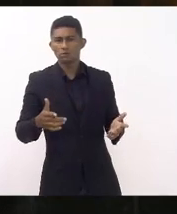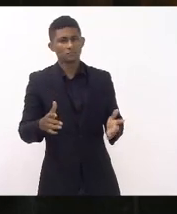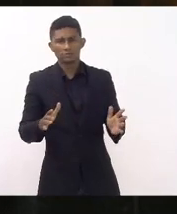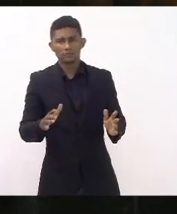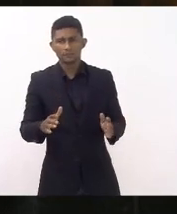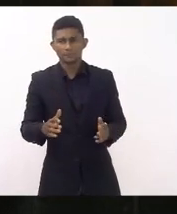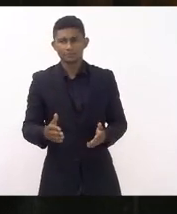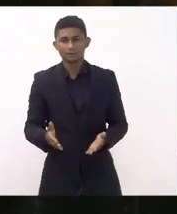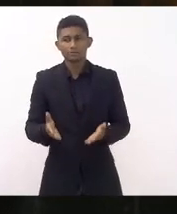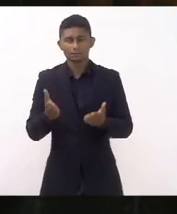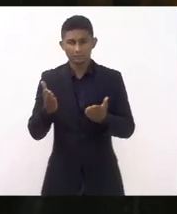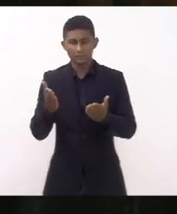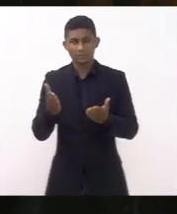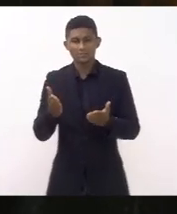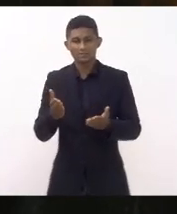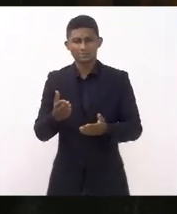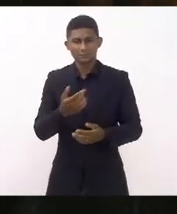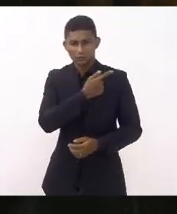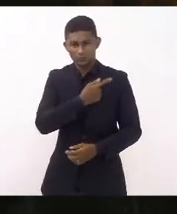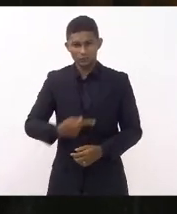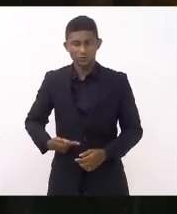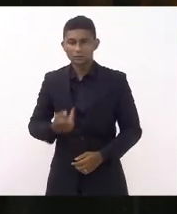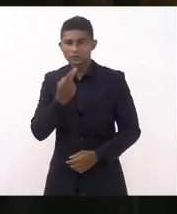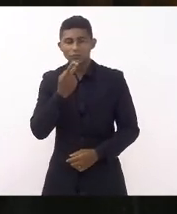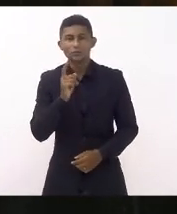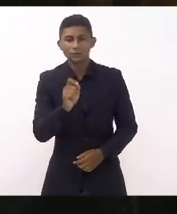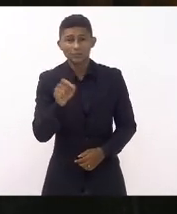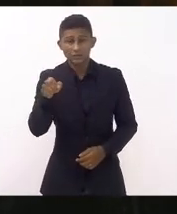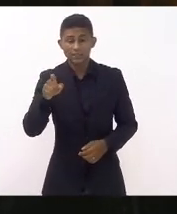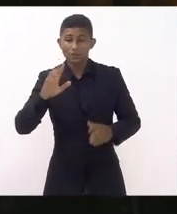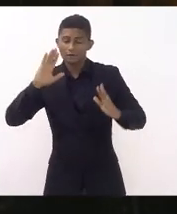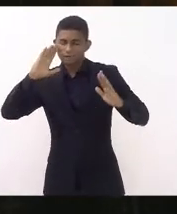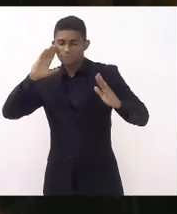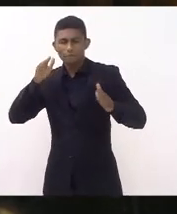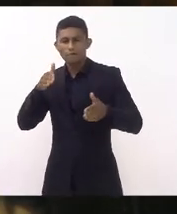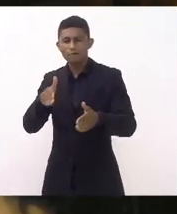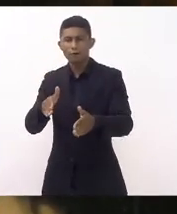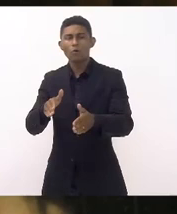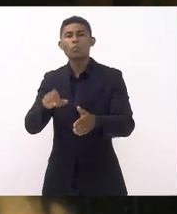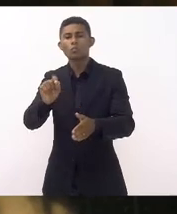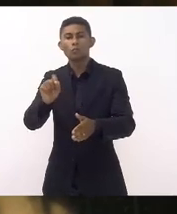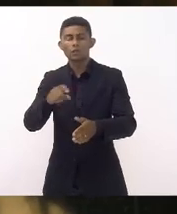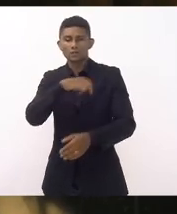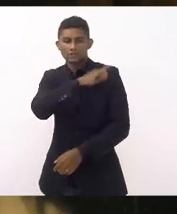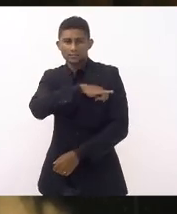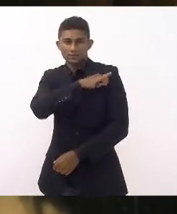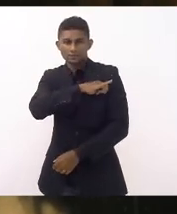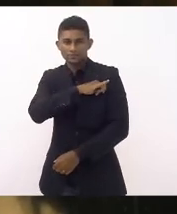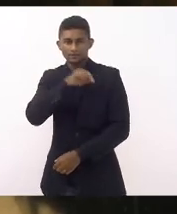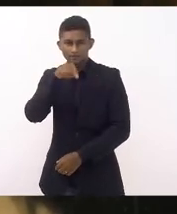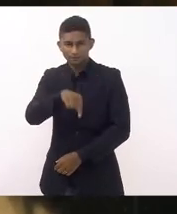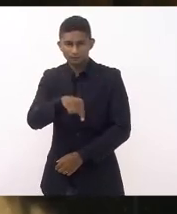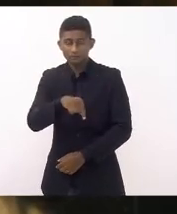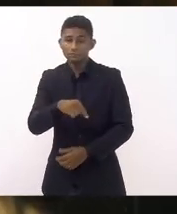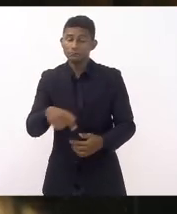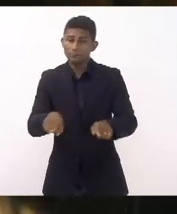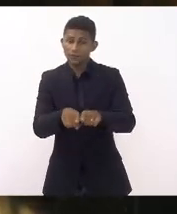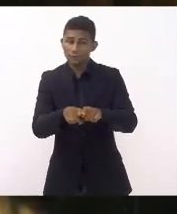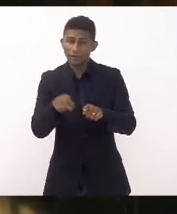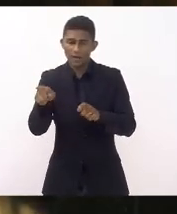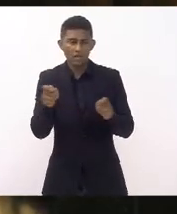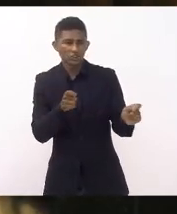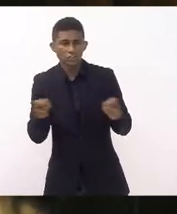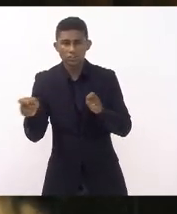Castro enfatizou que o foco de sua campanha será o Rio de Janeiro e o que fez na gestão atual.